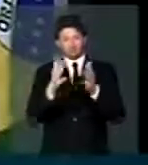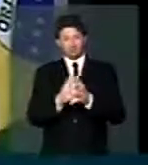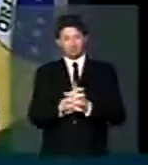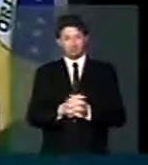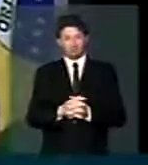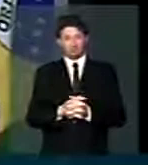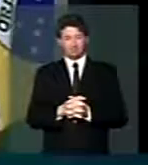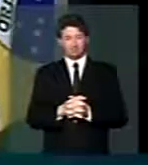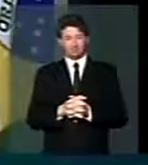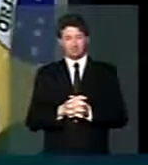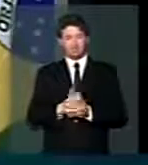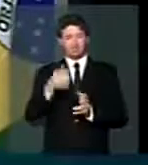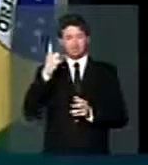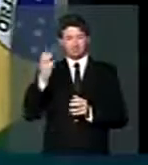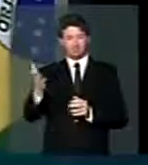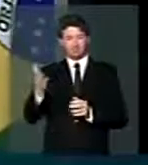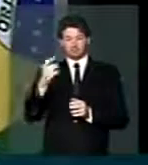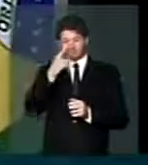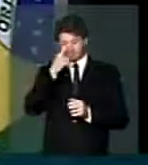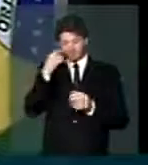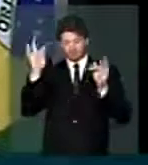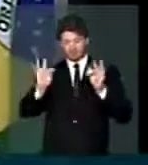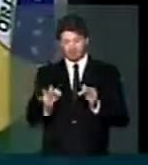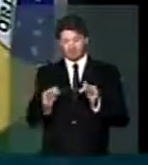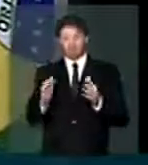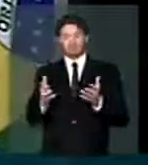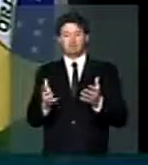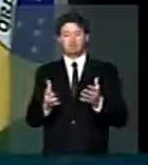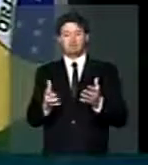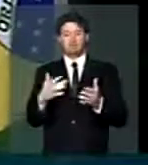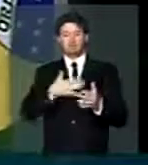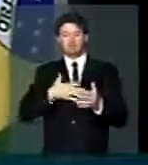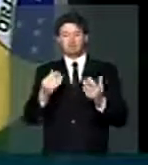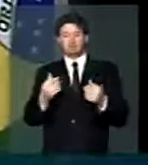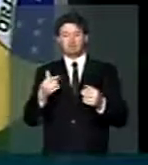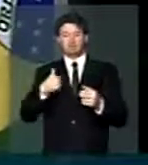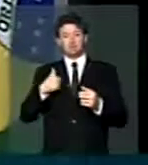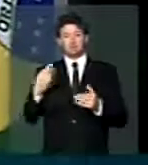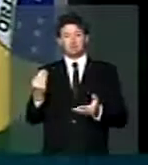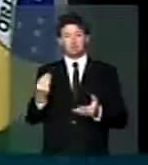Excelência. Deputada muito Mariana. Obrigada, deputado Júlio. Eu fico muito feliz porque realmente é com grande satisfação que eu